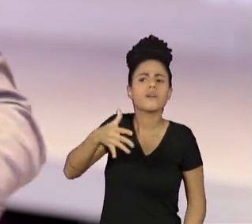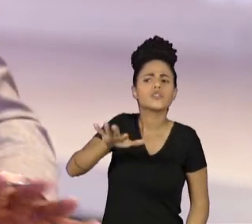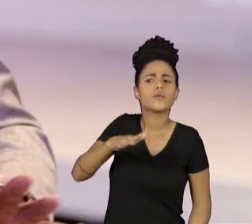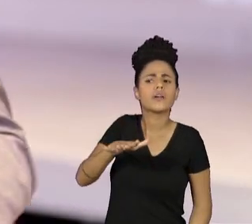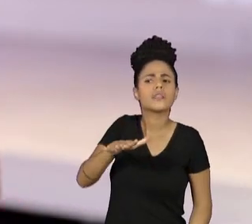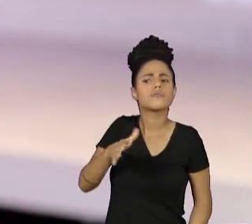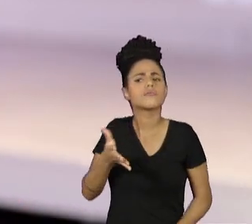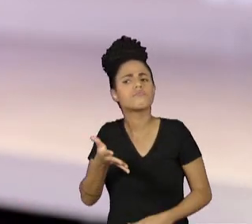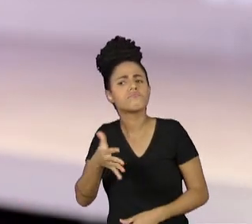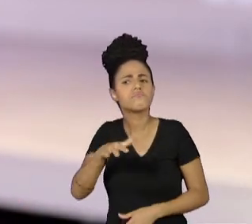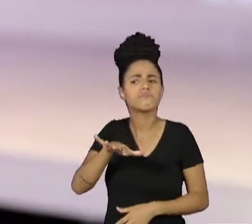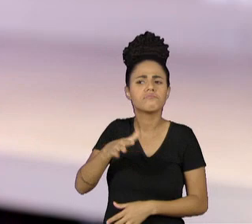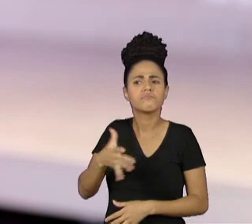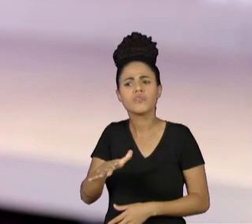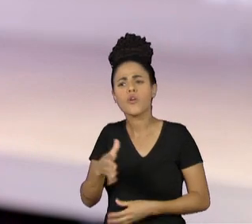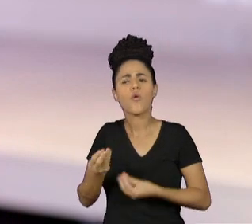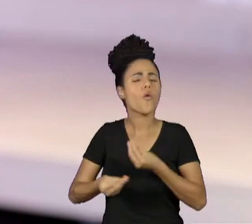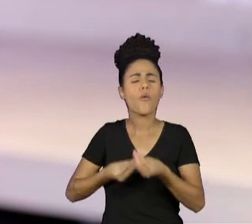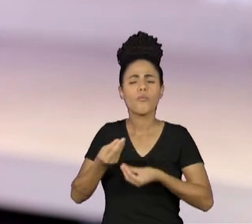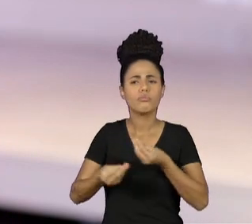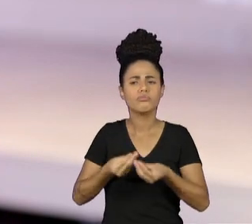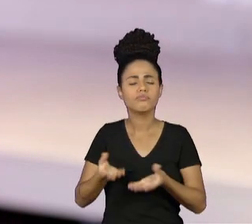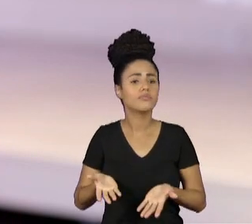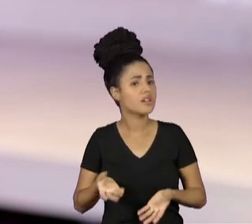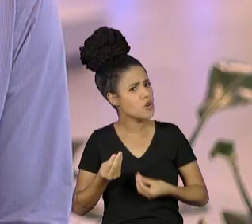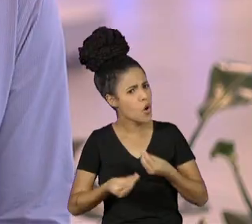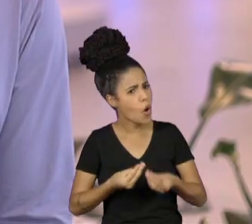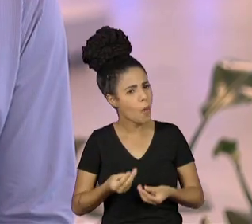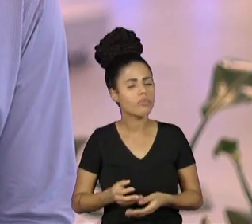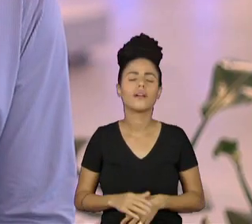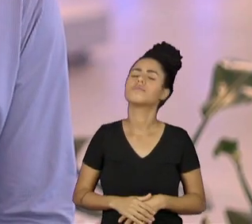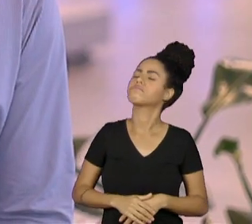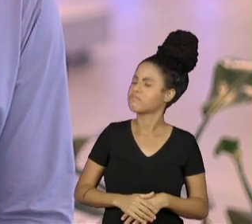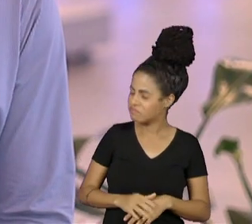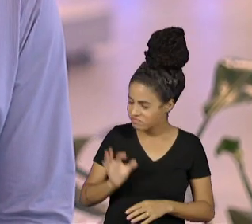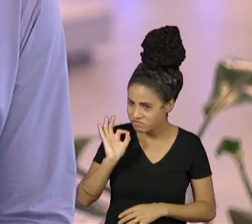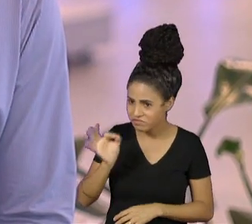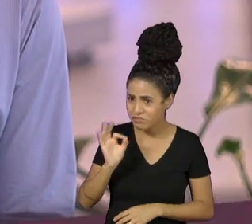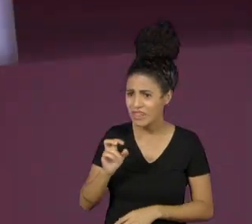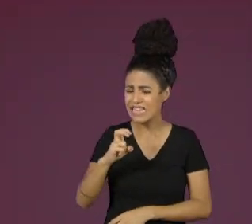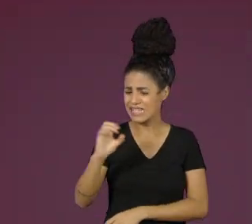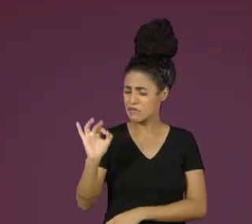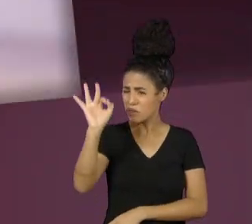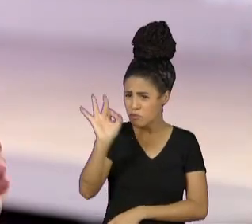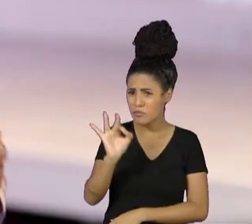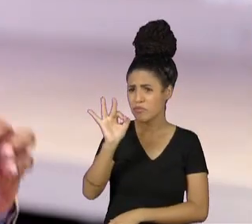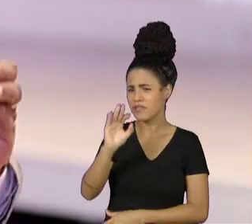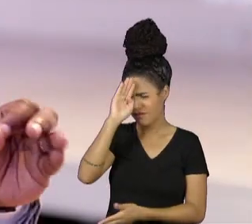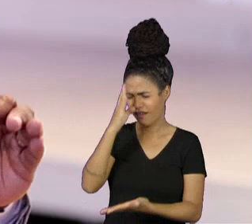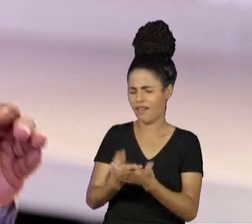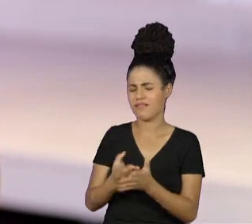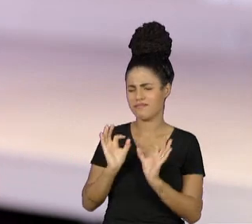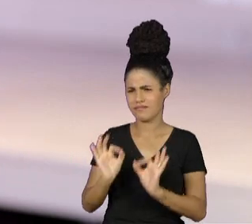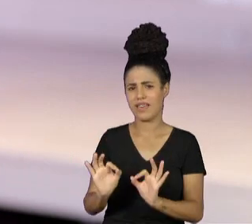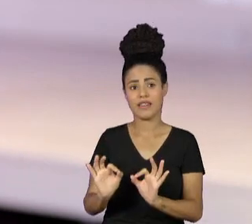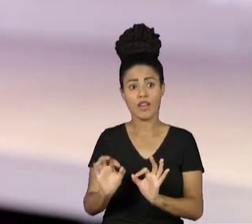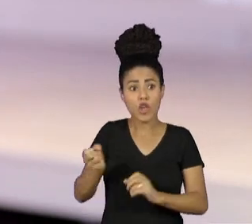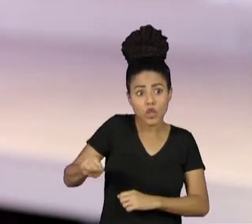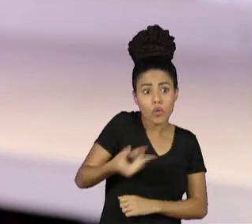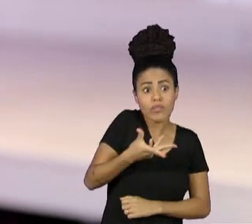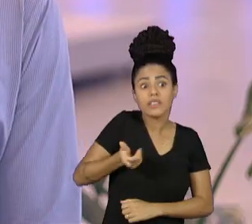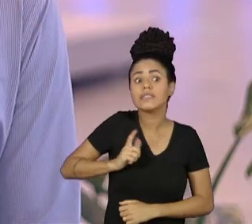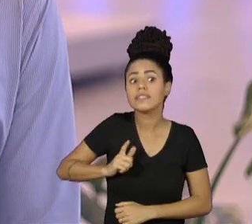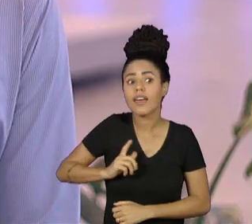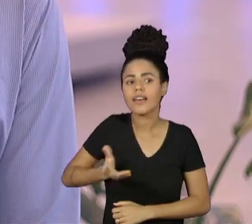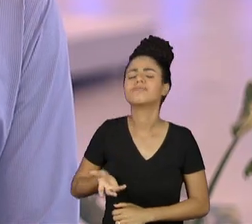das ODSs? Ah, vislumbramos o máximo, vislumbramos mais de 50%. Tem mais novidades por aí? Sim,